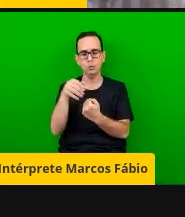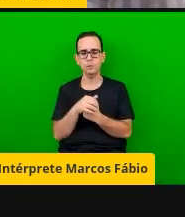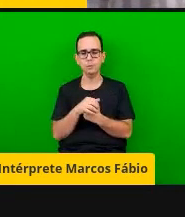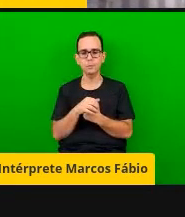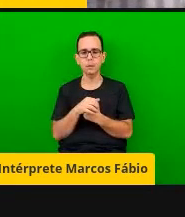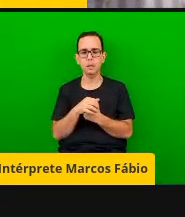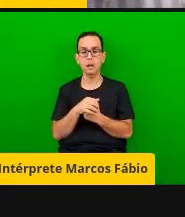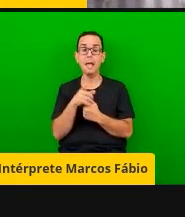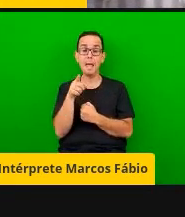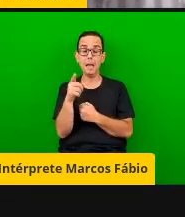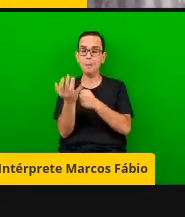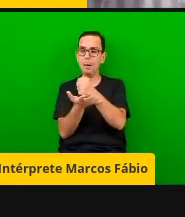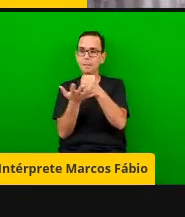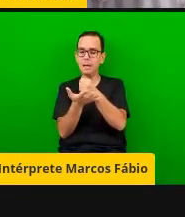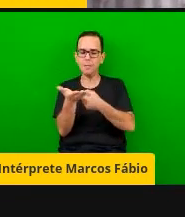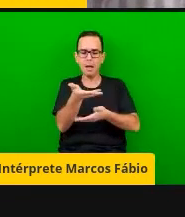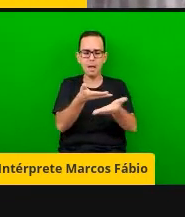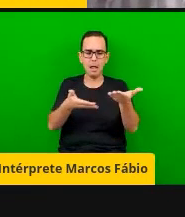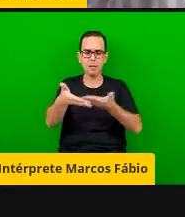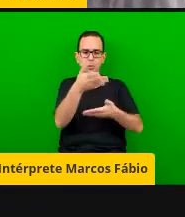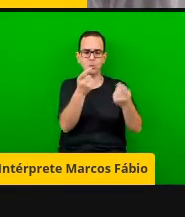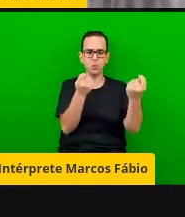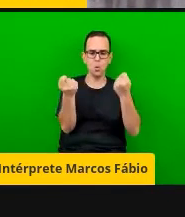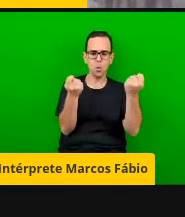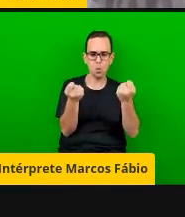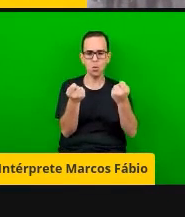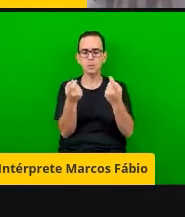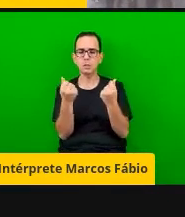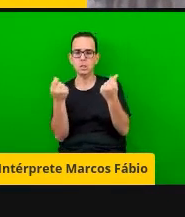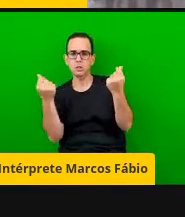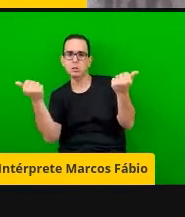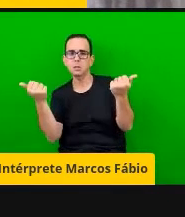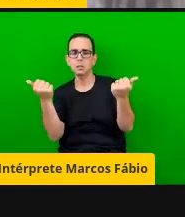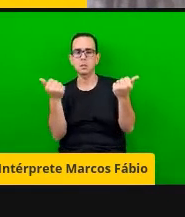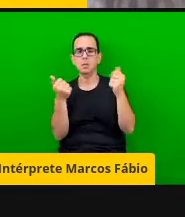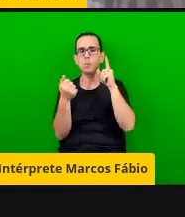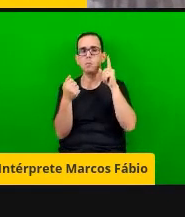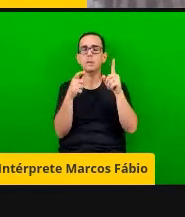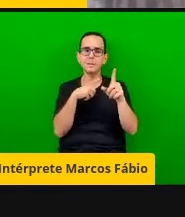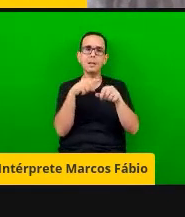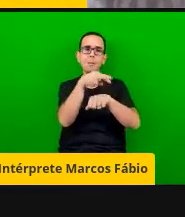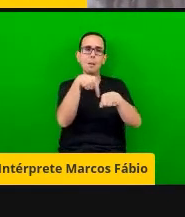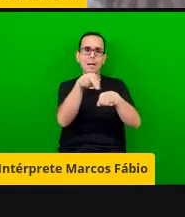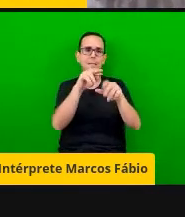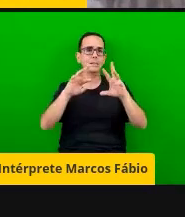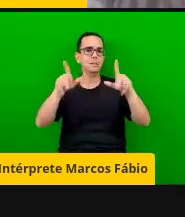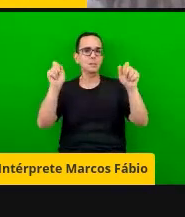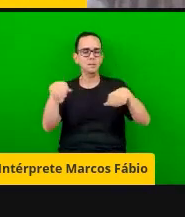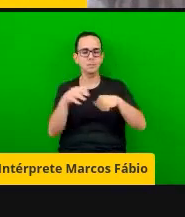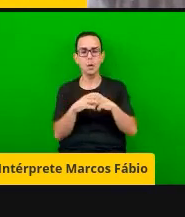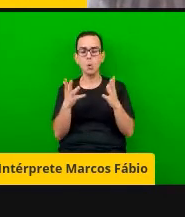ele baseava as relações econômicas e financeiras entre os Estados nacionais. Quando os Estados Unidos